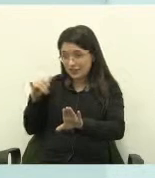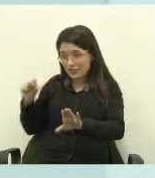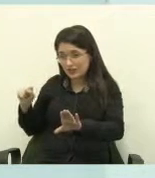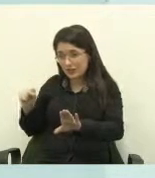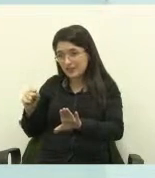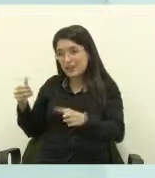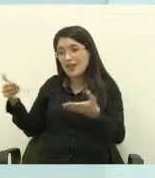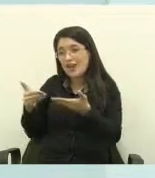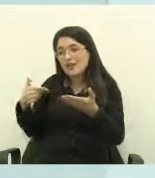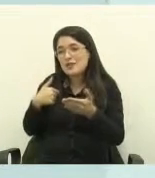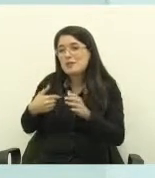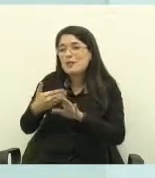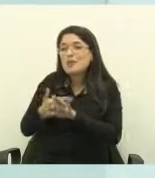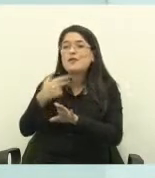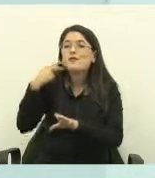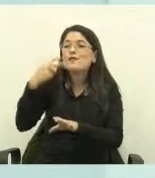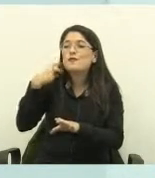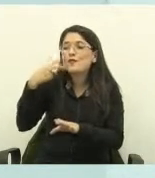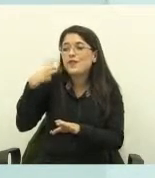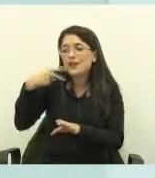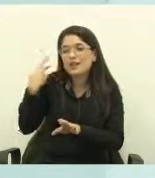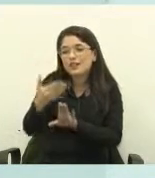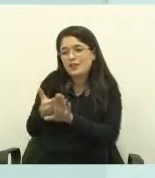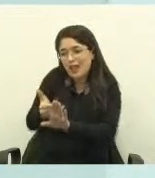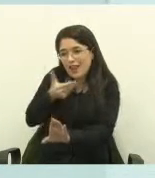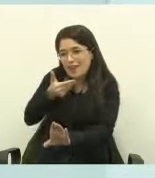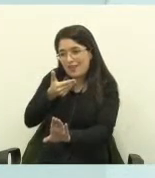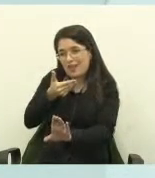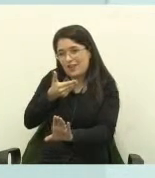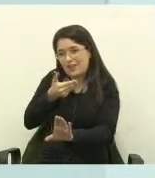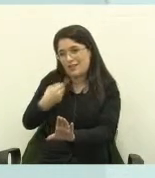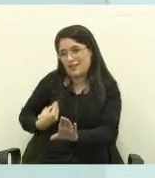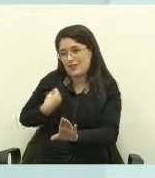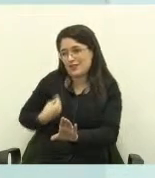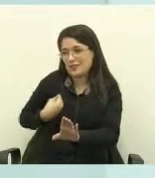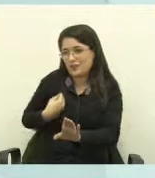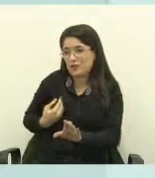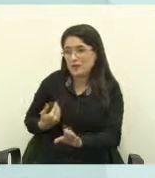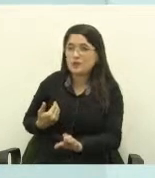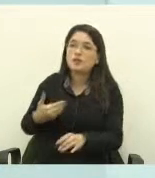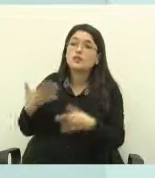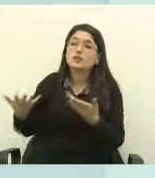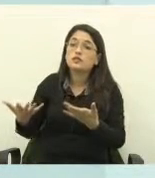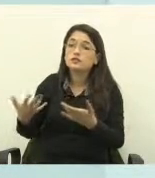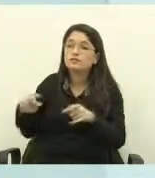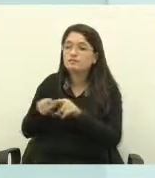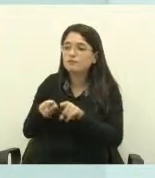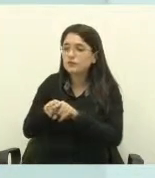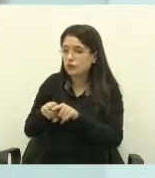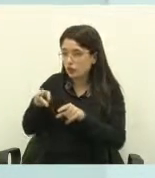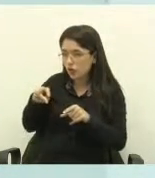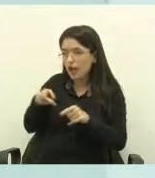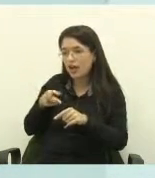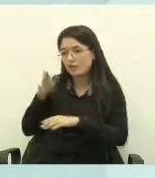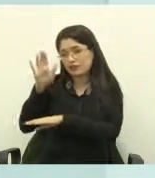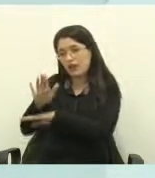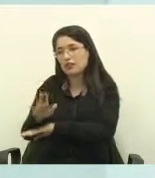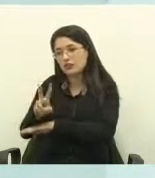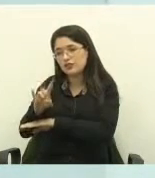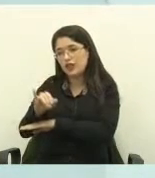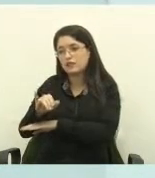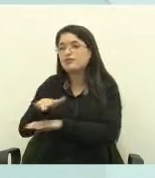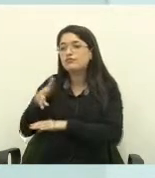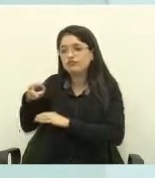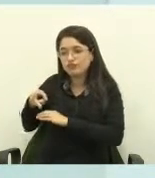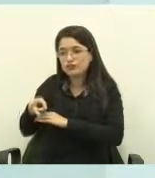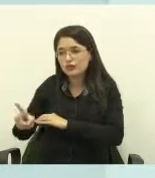vereador licenciado. Mas agradecer, está presidindo a sessão. Vamos dar continuidade à tarde. O